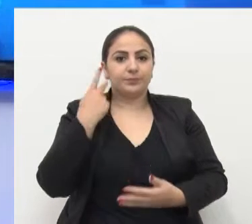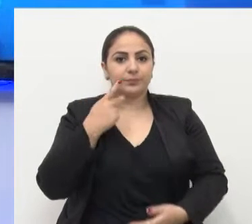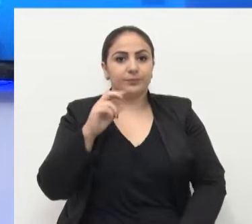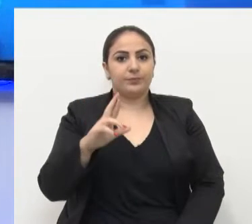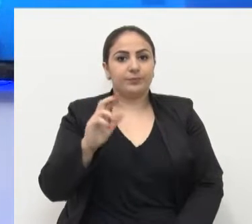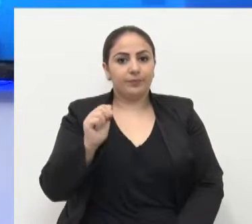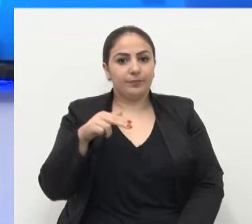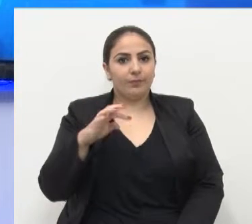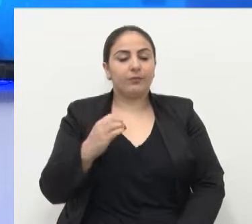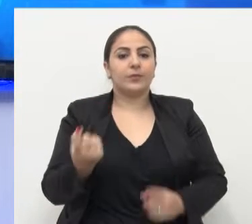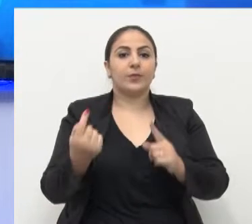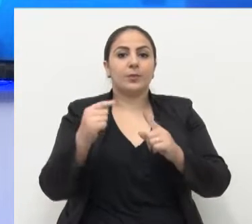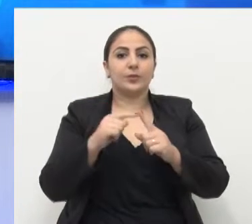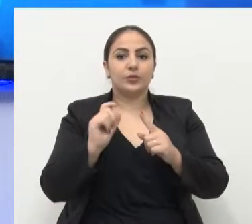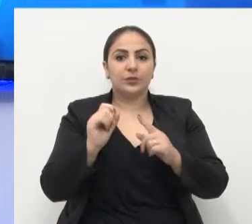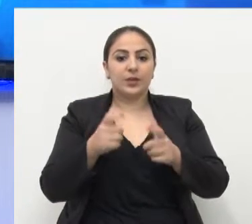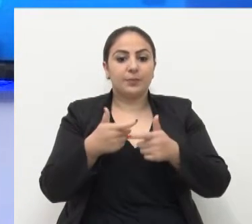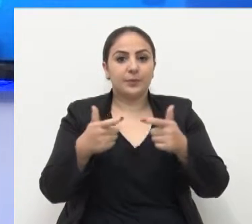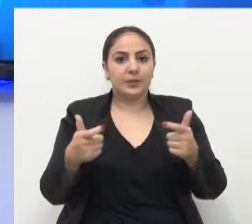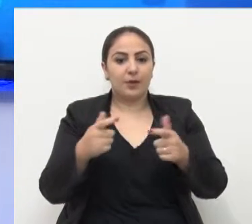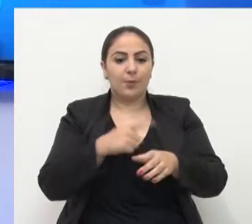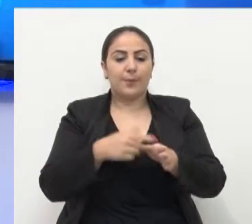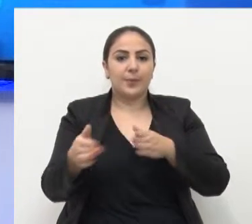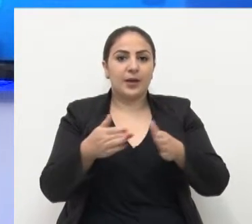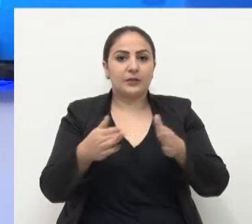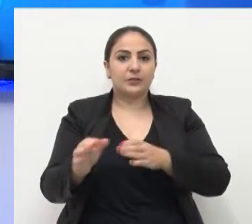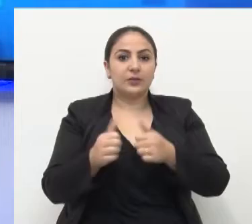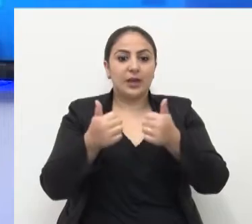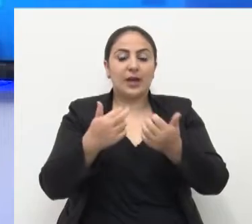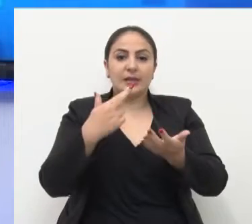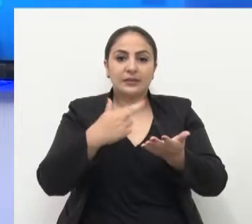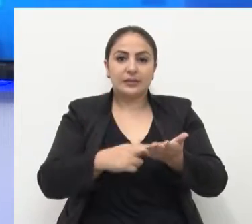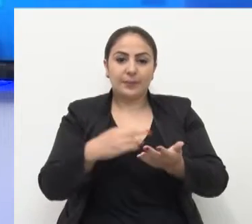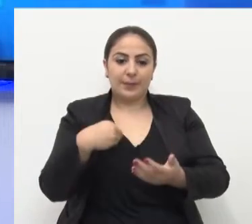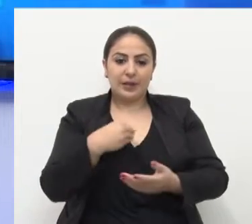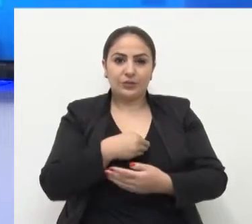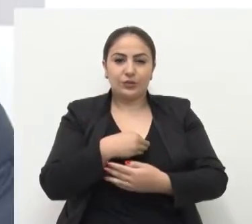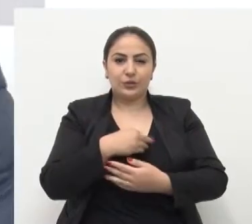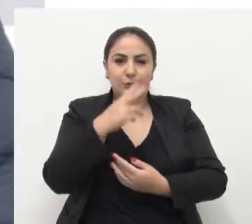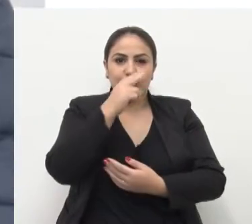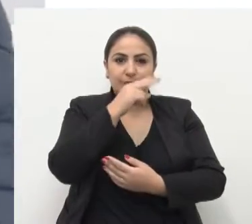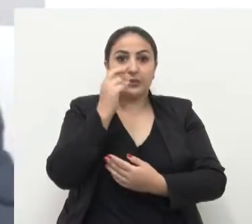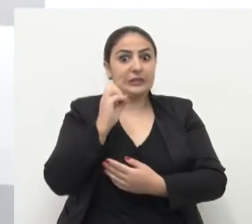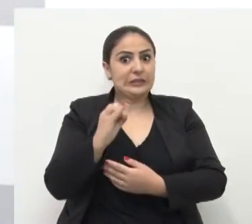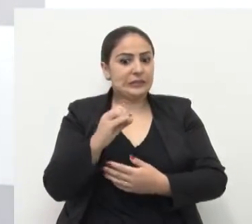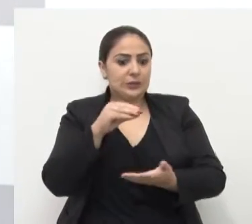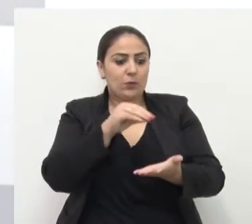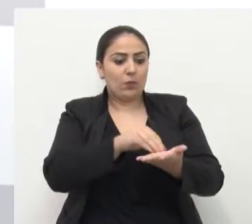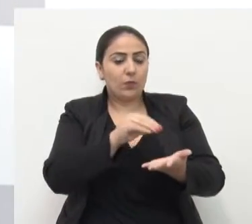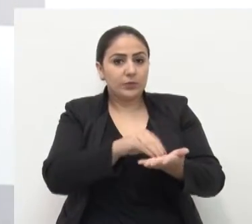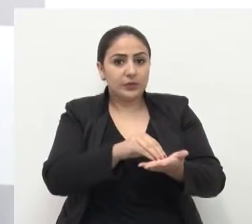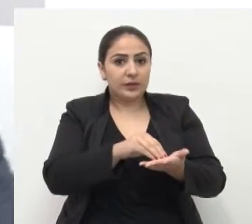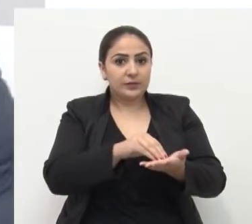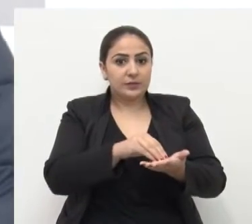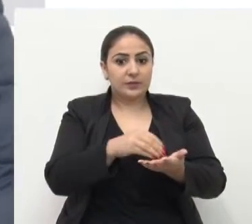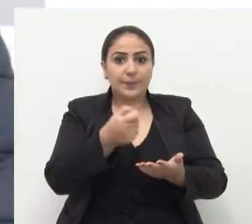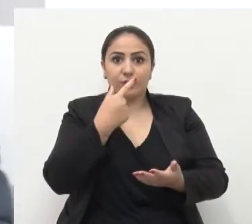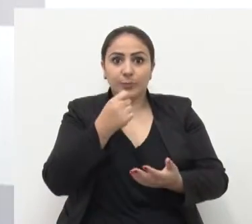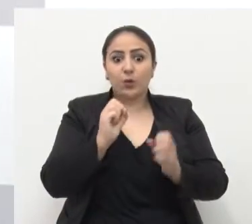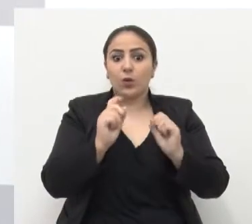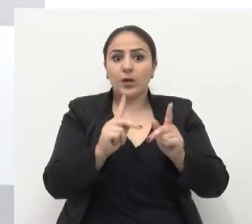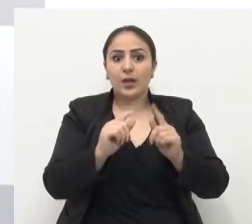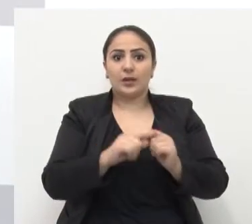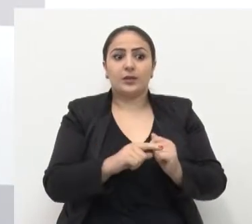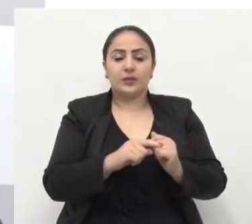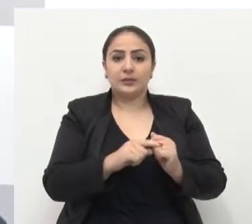tcheco busca ampliar o prazo de validade de receitas médicas no município se não voltasse um medicamento beleza receita